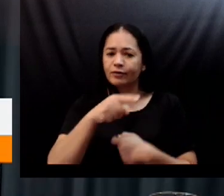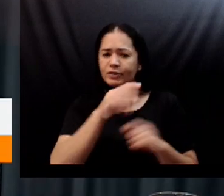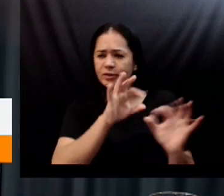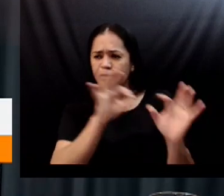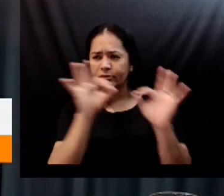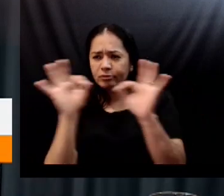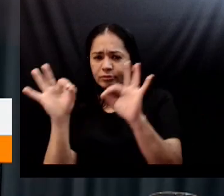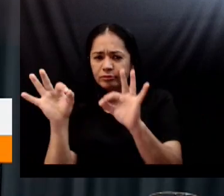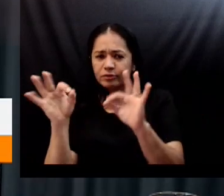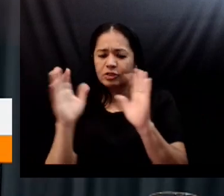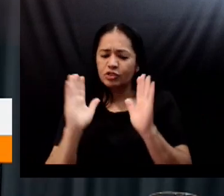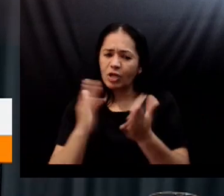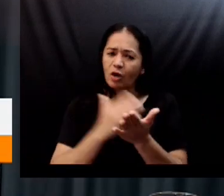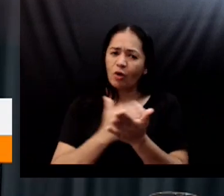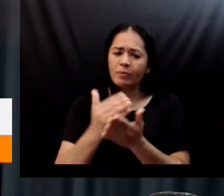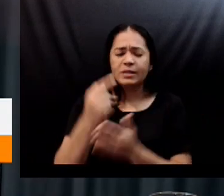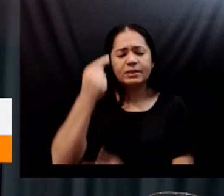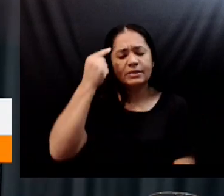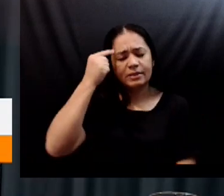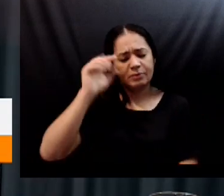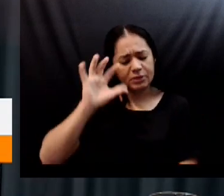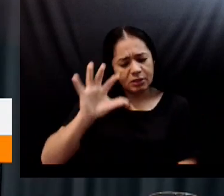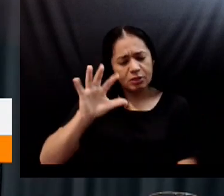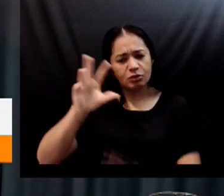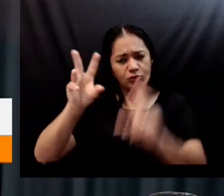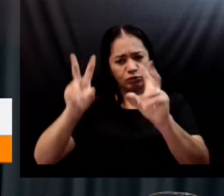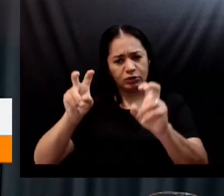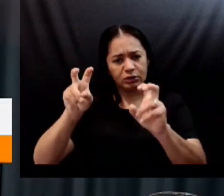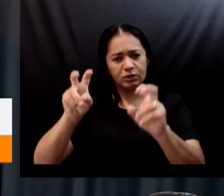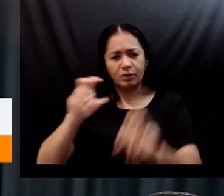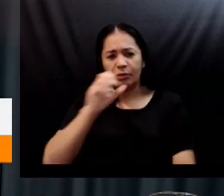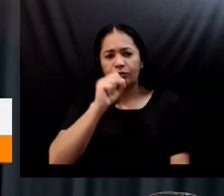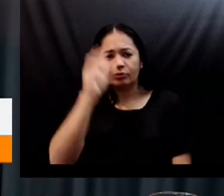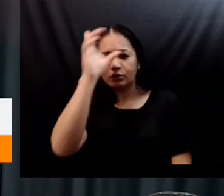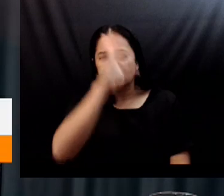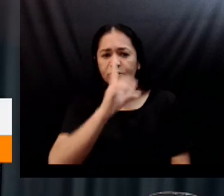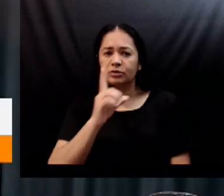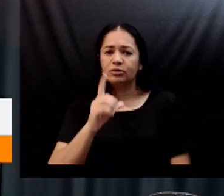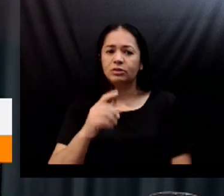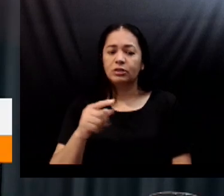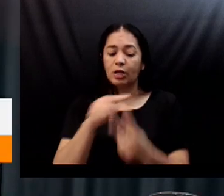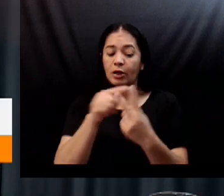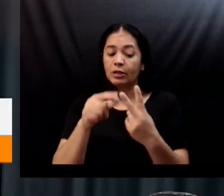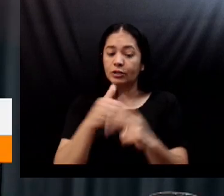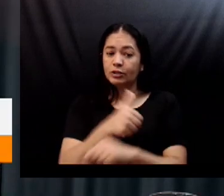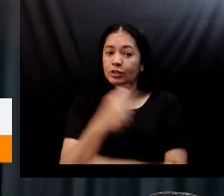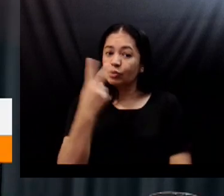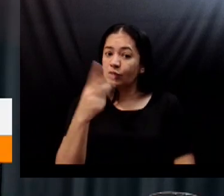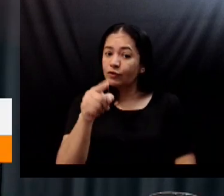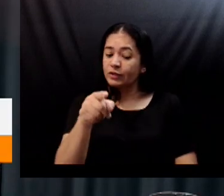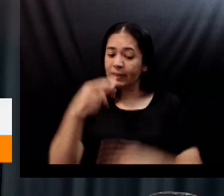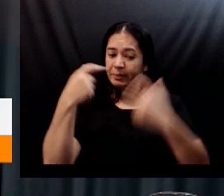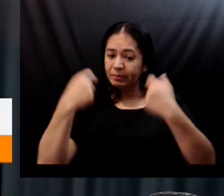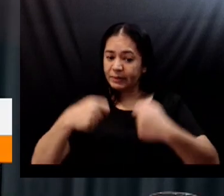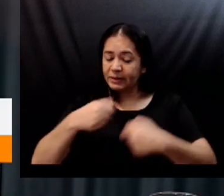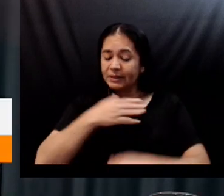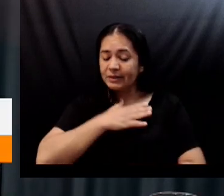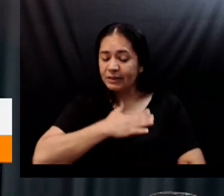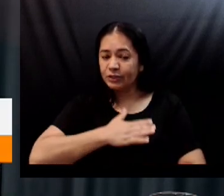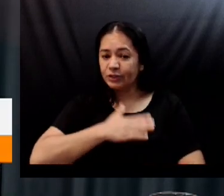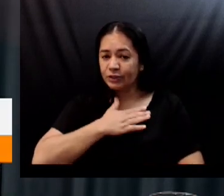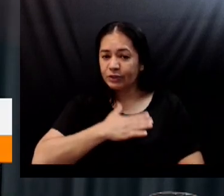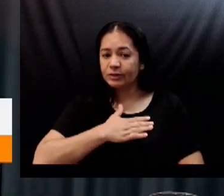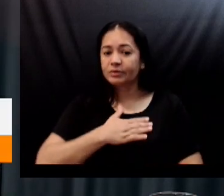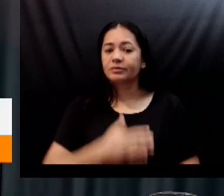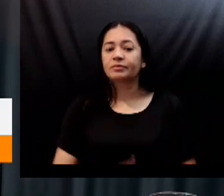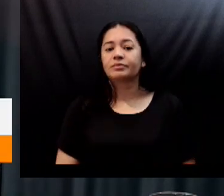começa a refletir sobre isso no final de semana. São 2 profissionais aqui falando que você precisa descansar. Então, talvez a